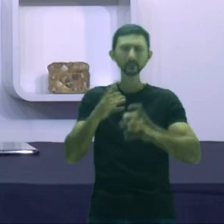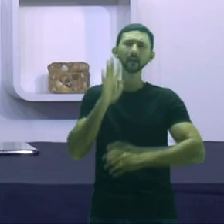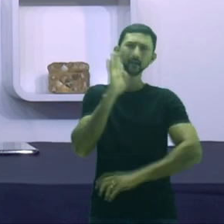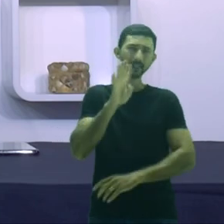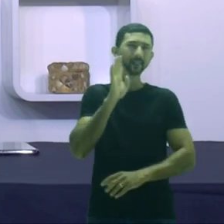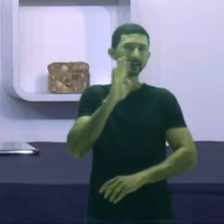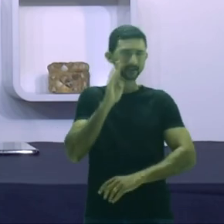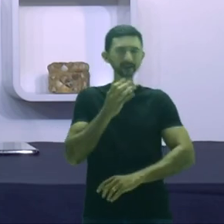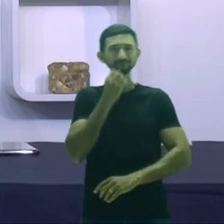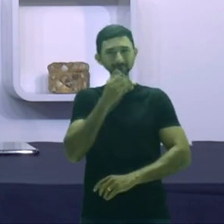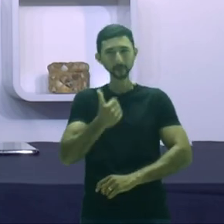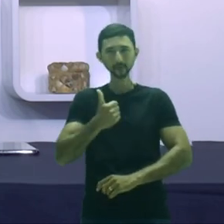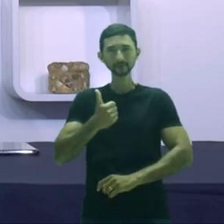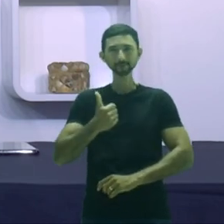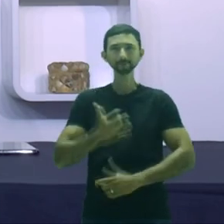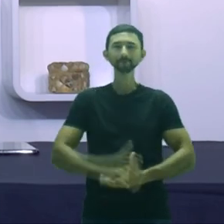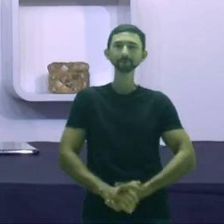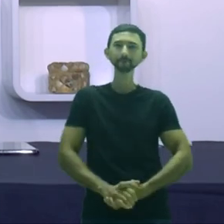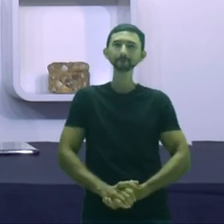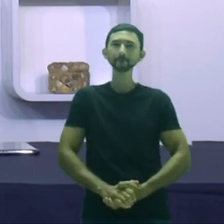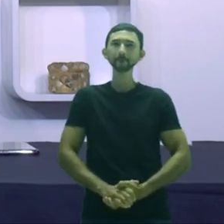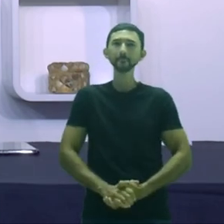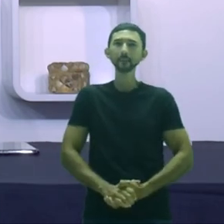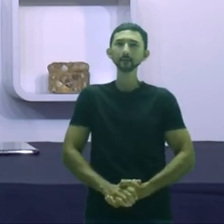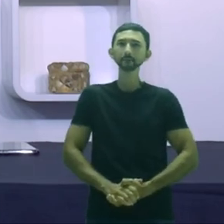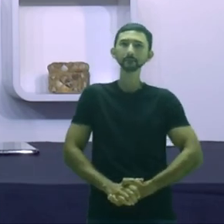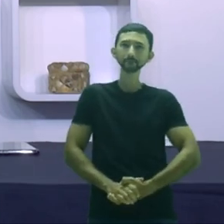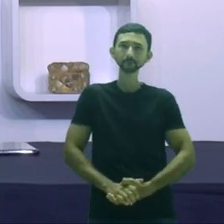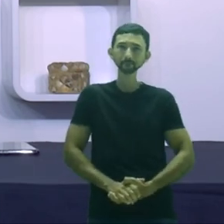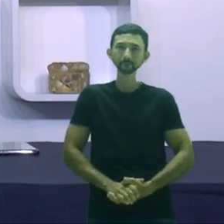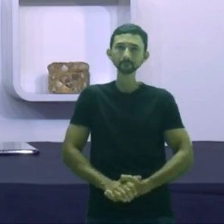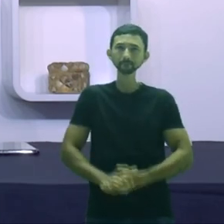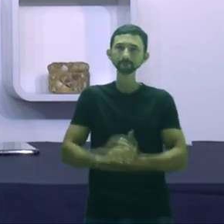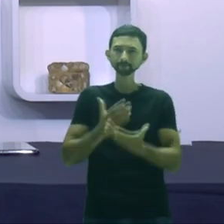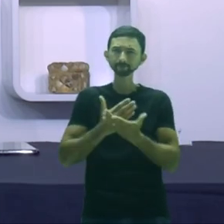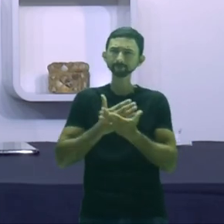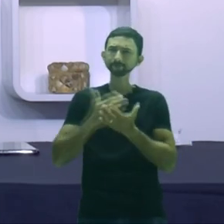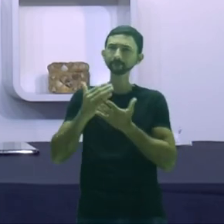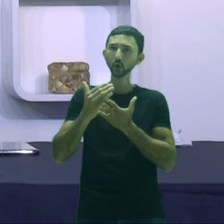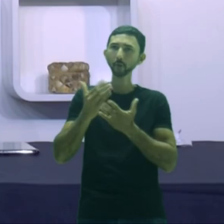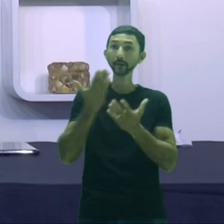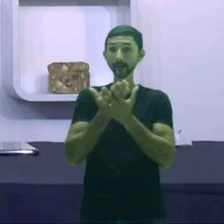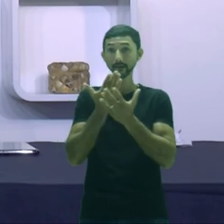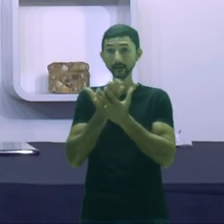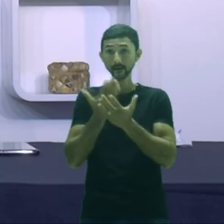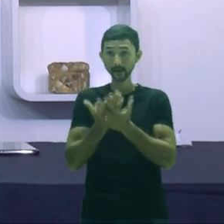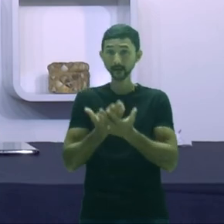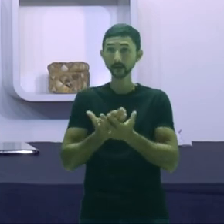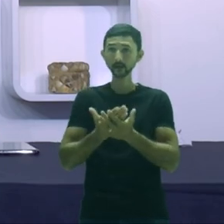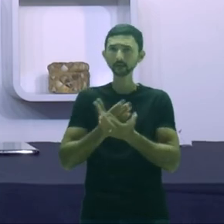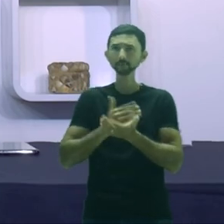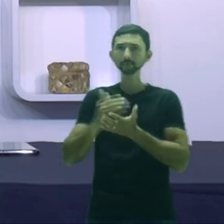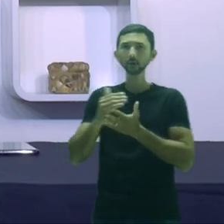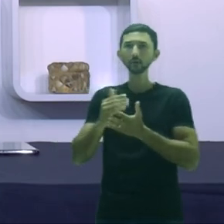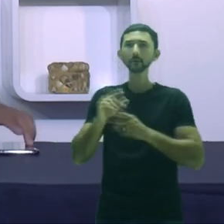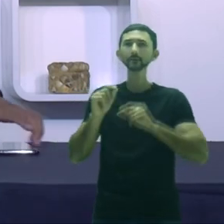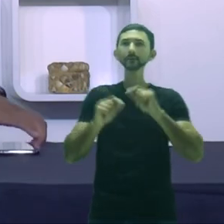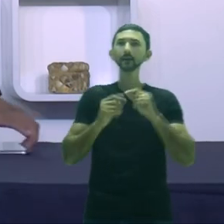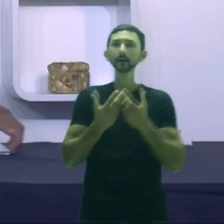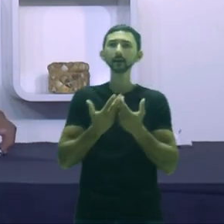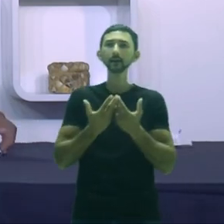assunto quentinho aí para você, beleza? Então aqui, pessoal, só para a gente iniciar essa videoaula,